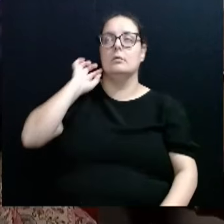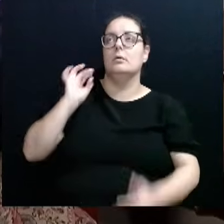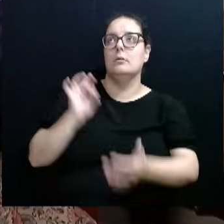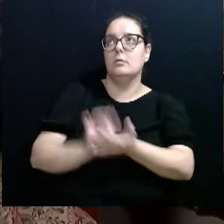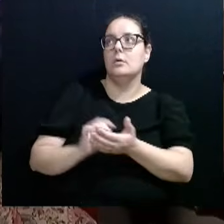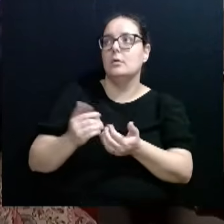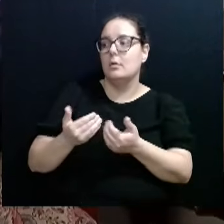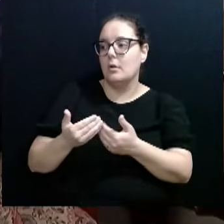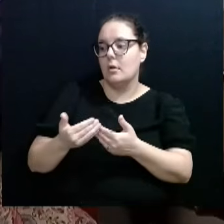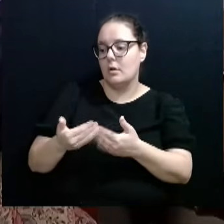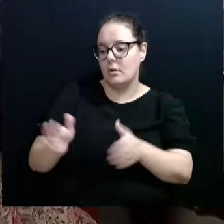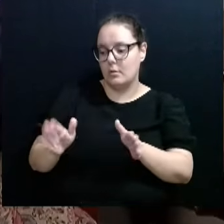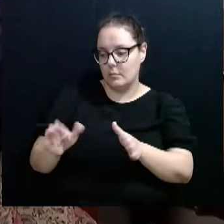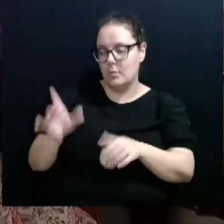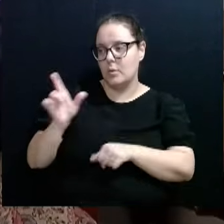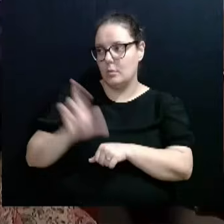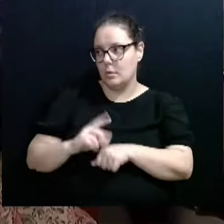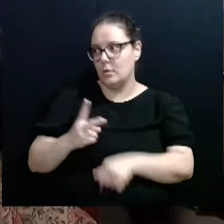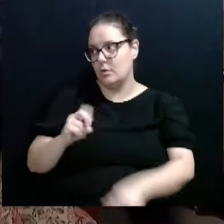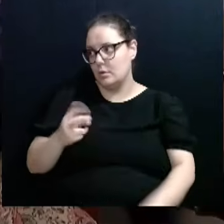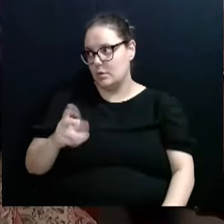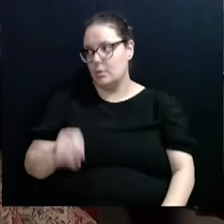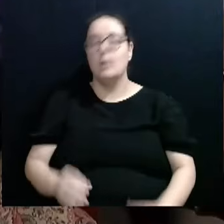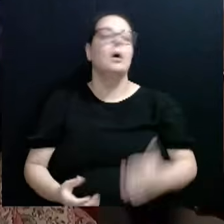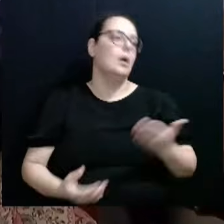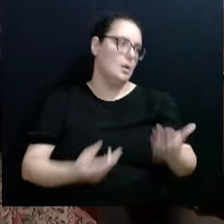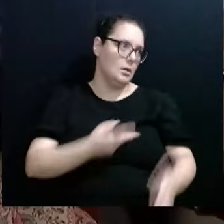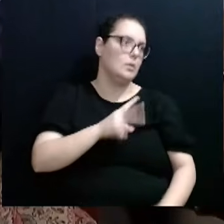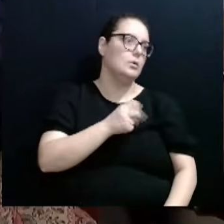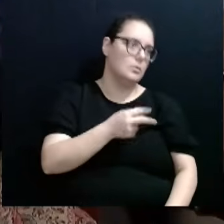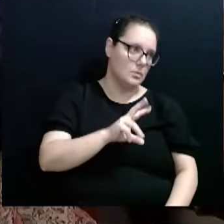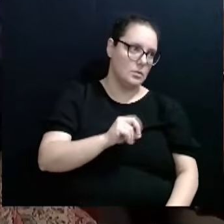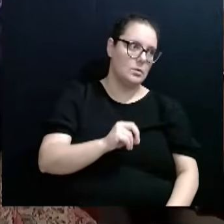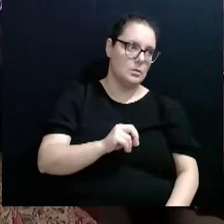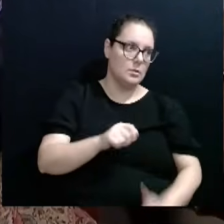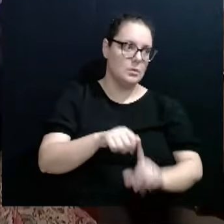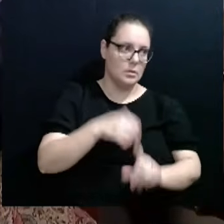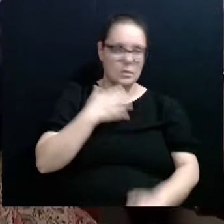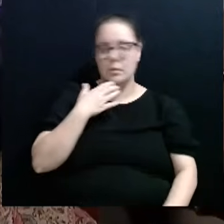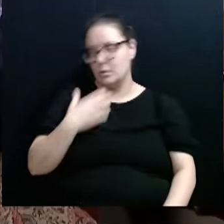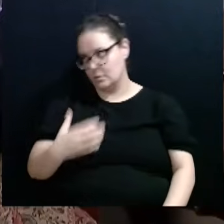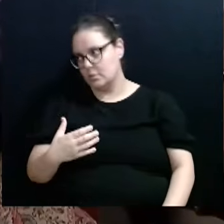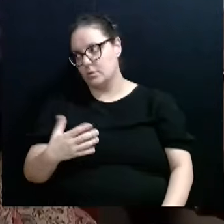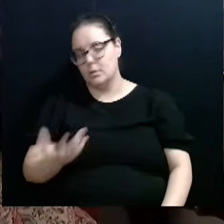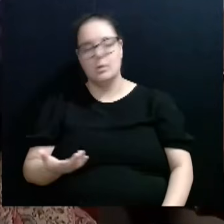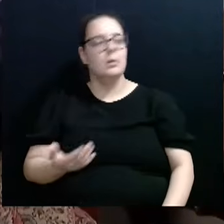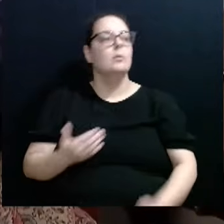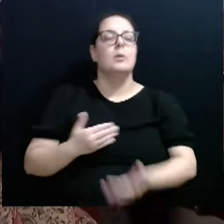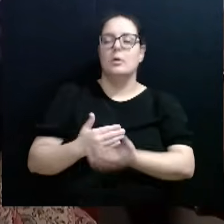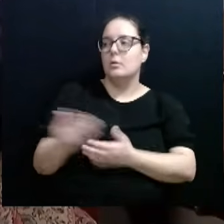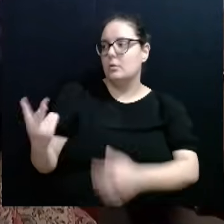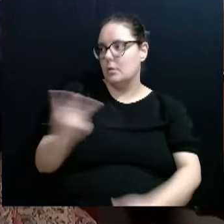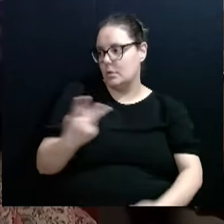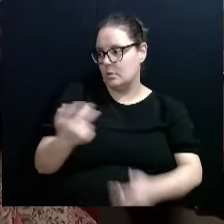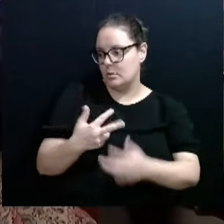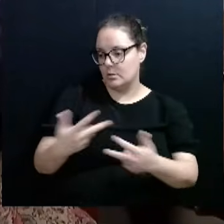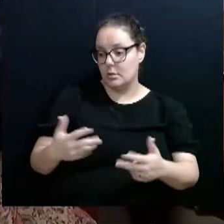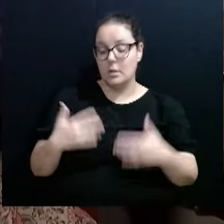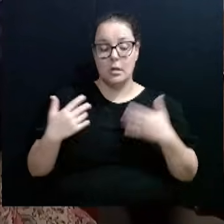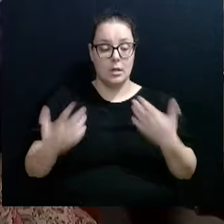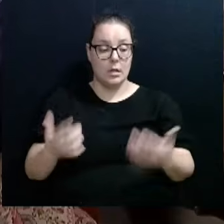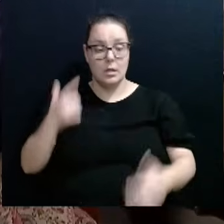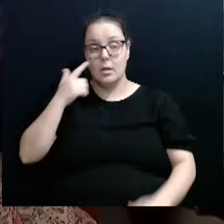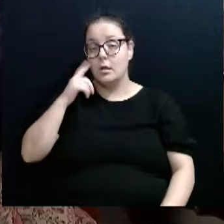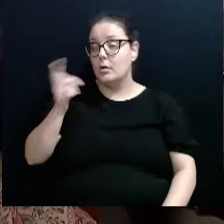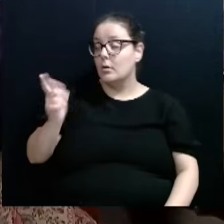2020. 2020. Dezembro Mas de 2020. você continuou trabalhando. Tocando os dois negócios. Certo. Aí, logicamente, que quando chega uma hora